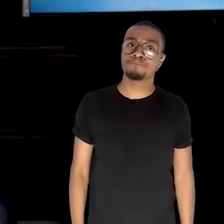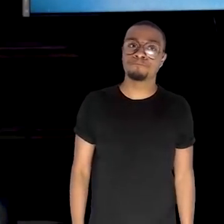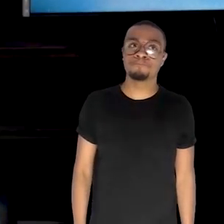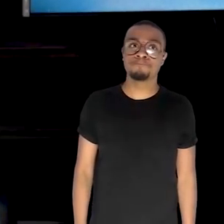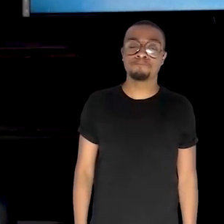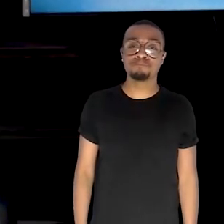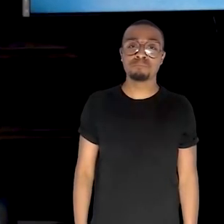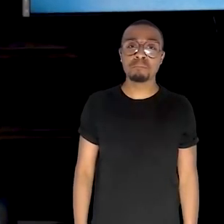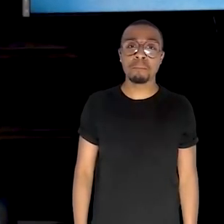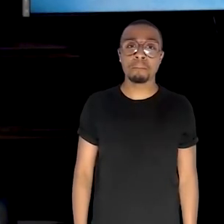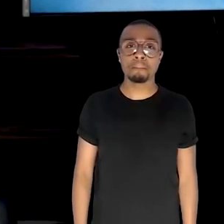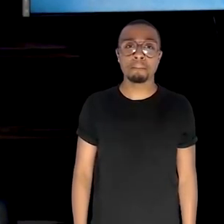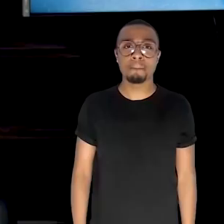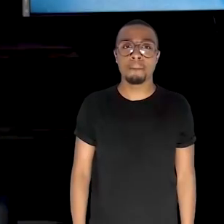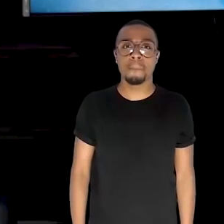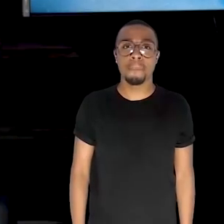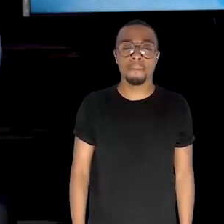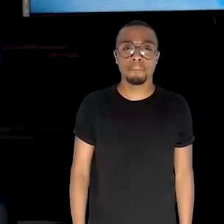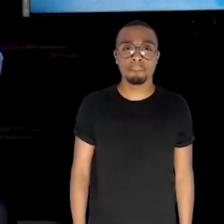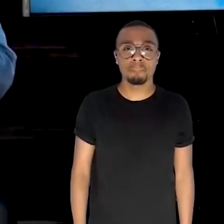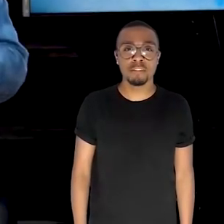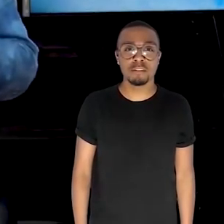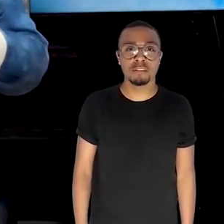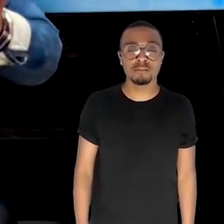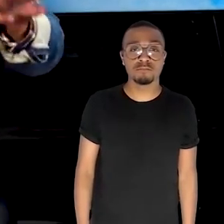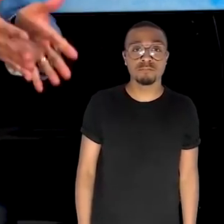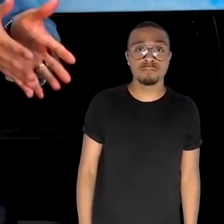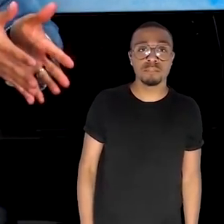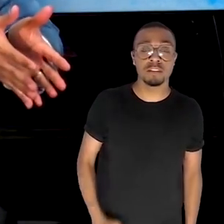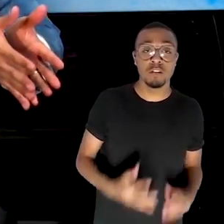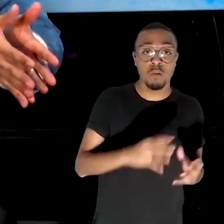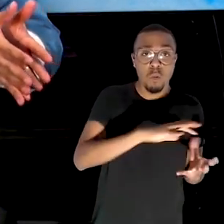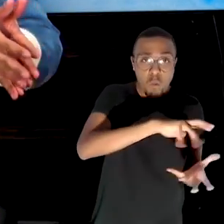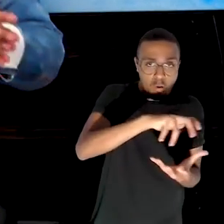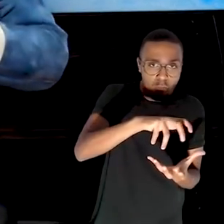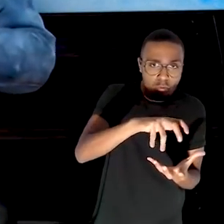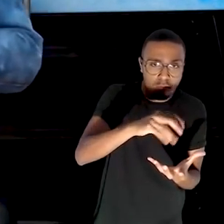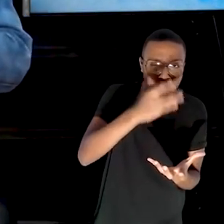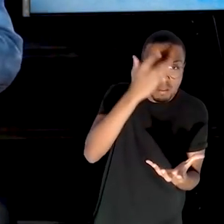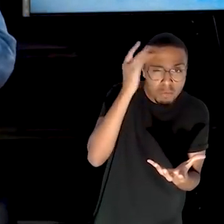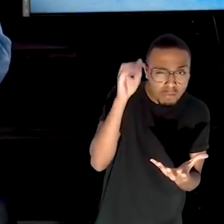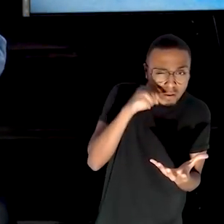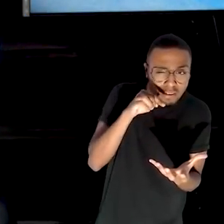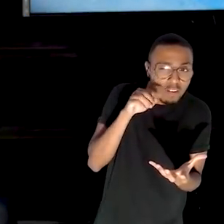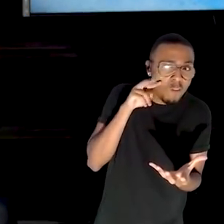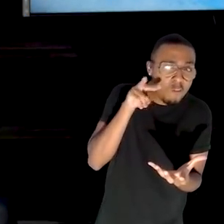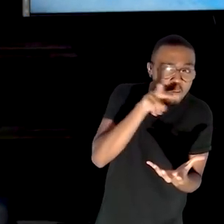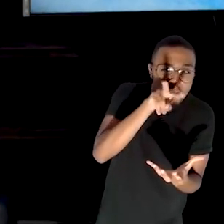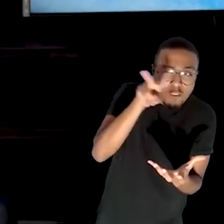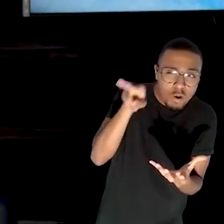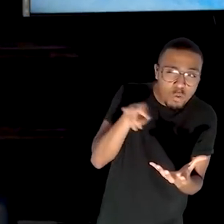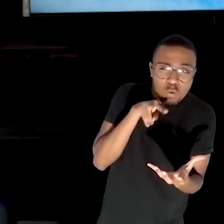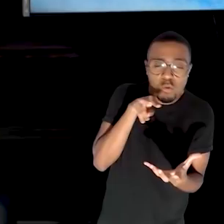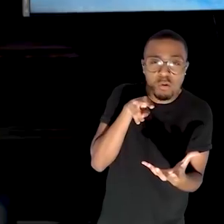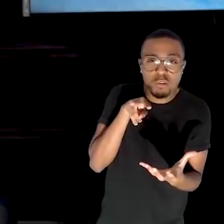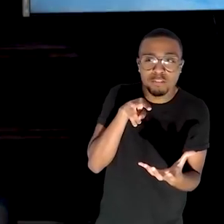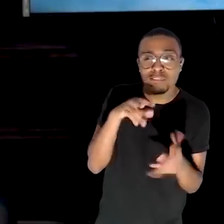Repito para você, as pessoas aplaudem o que elas veem, Deus aplaude o que ninguém